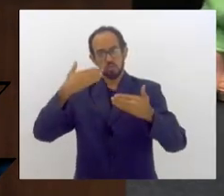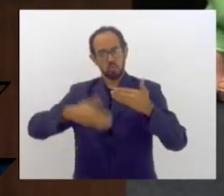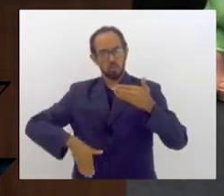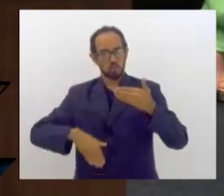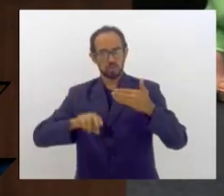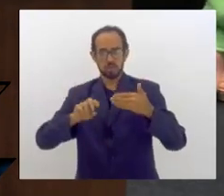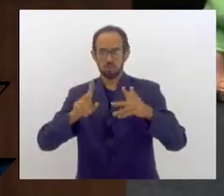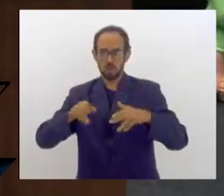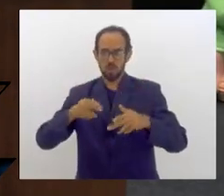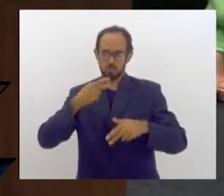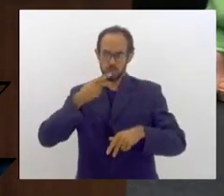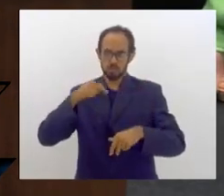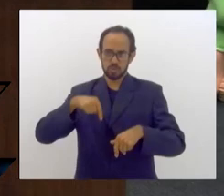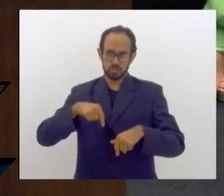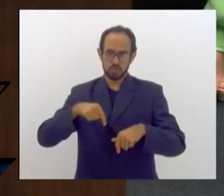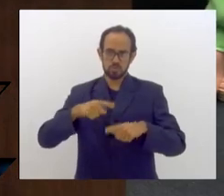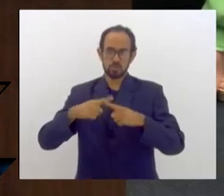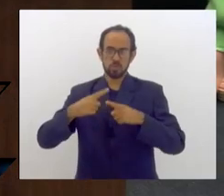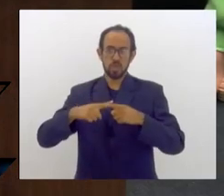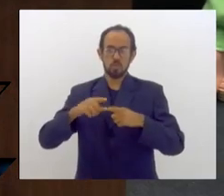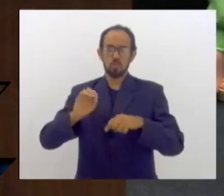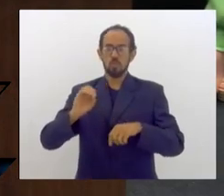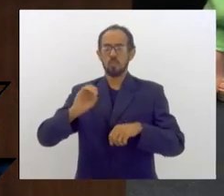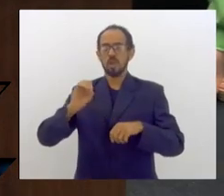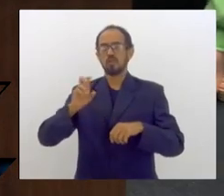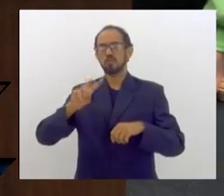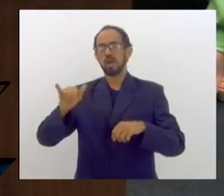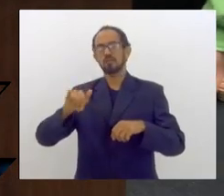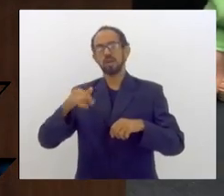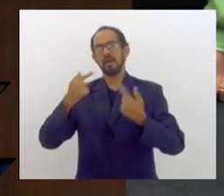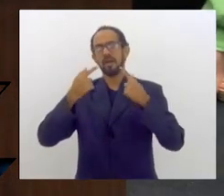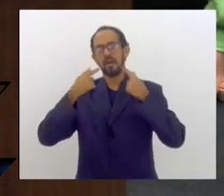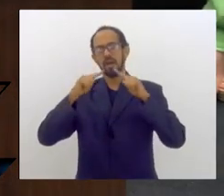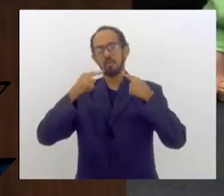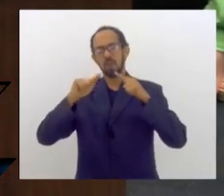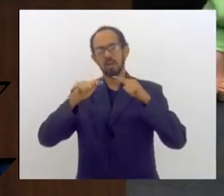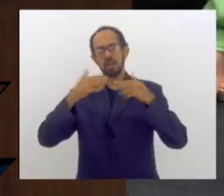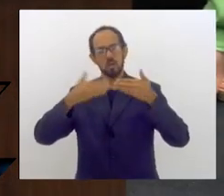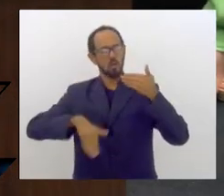como foi dito aqui. E ninguém também vai contestar que alguém possa